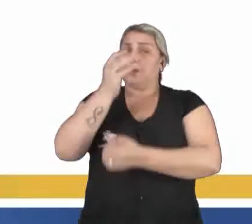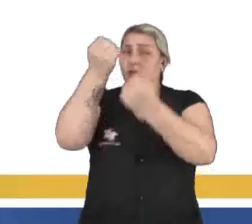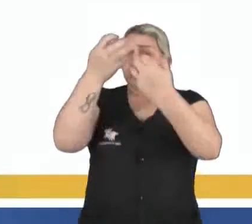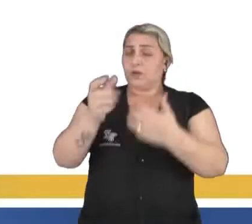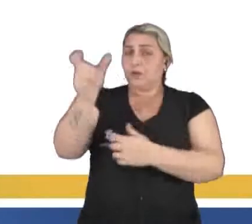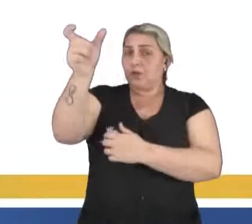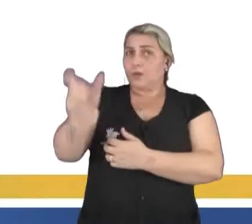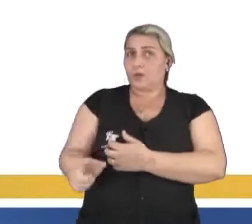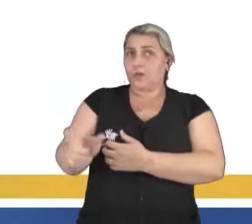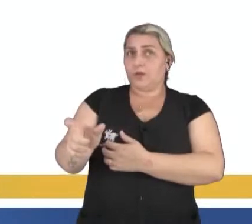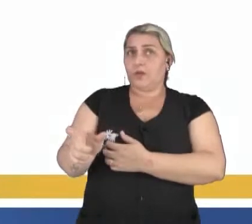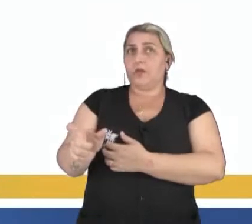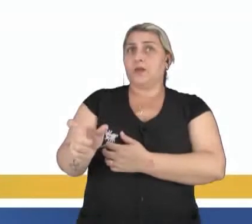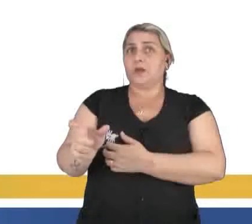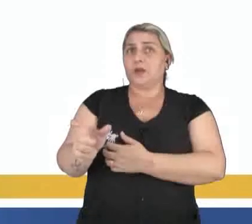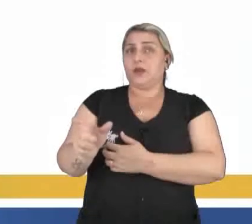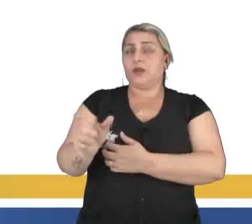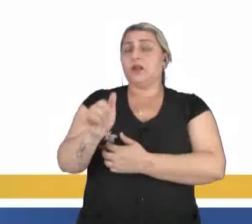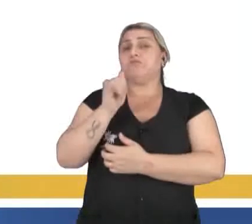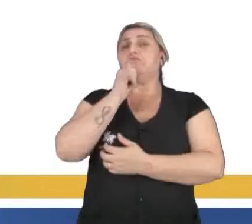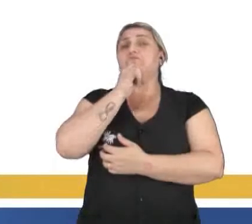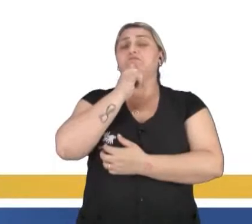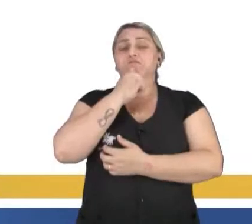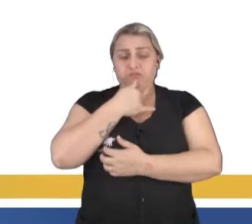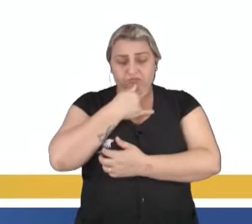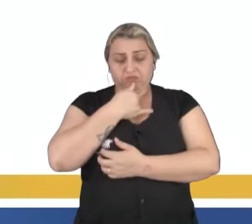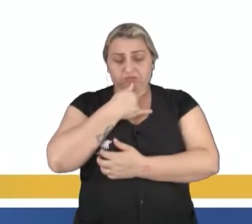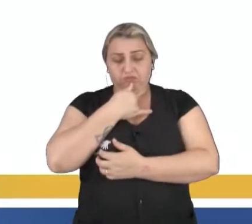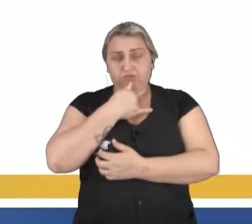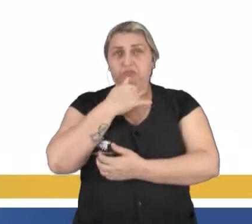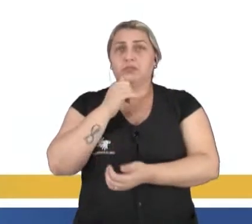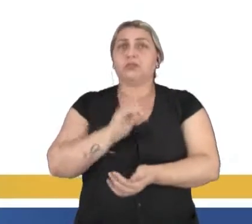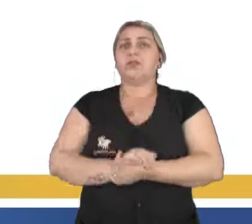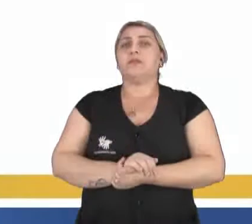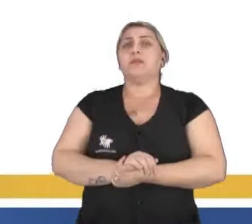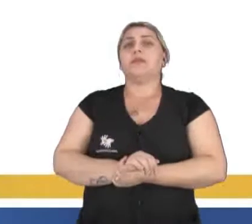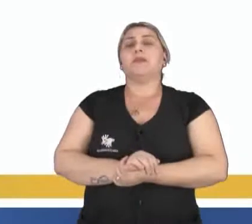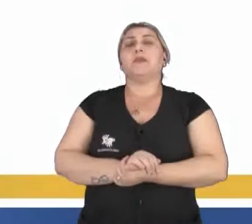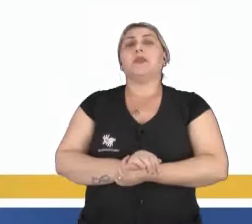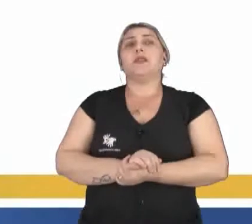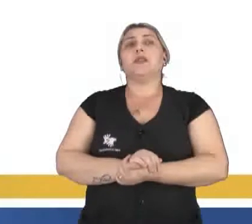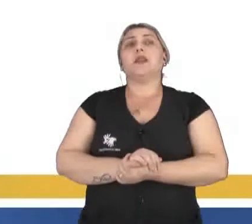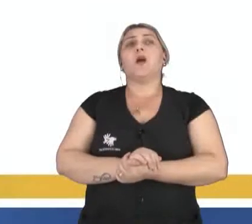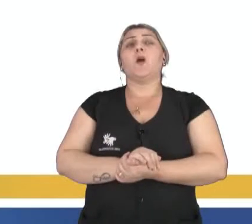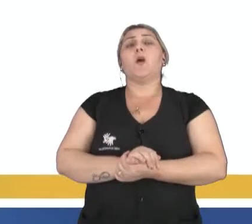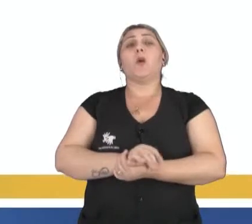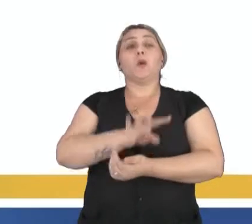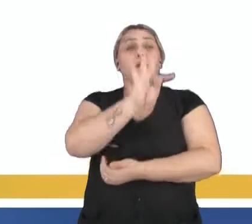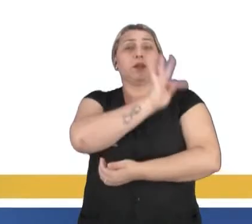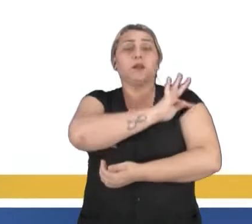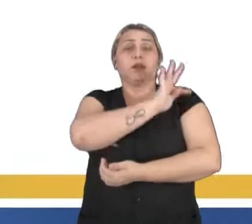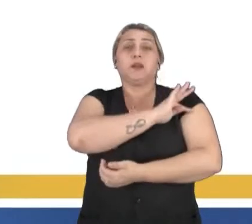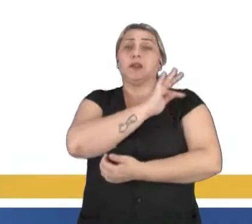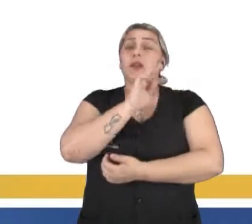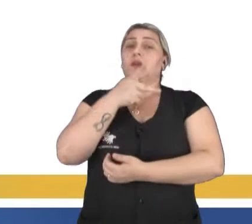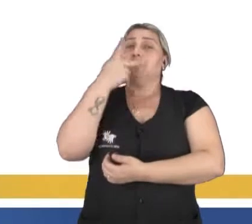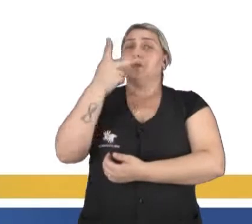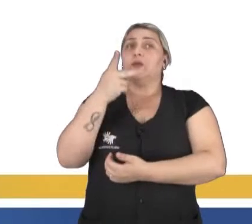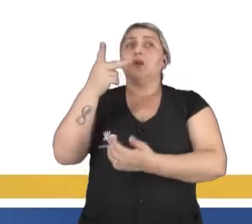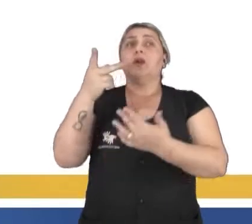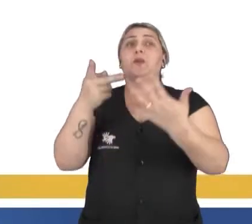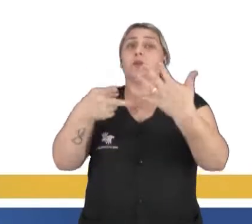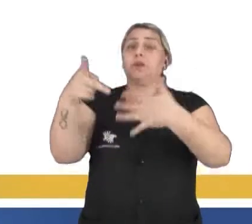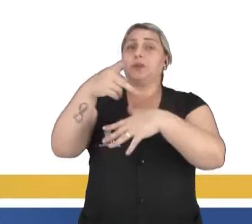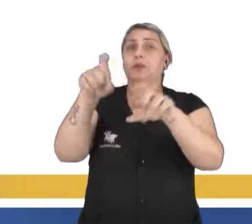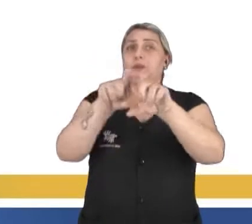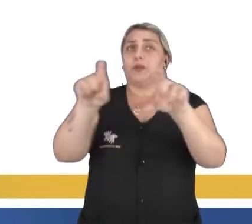coisa, que estava decepcionado. O técnico disse uma coisa é a oração principal. Depois dos dois pontos, o que